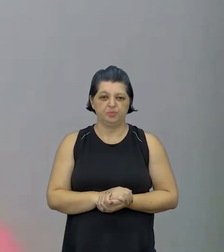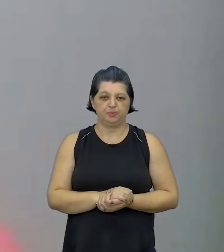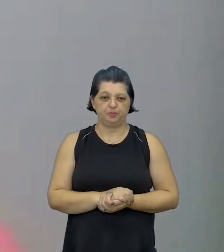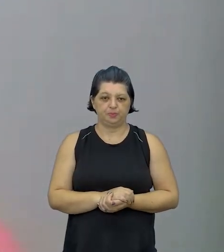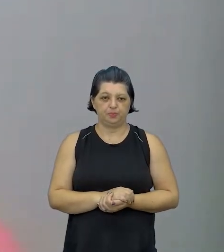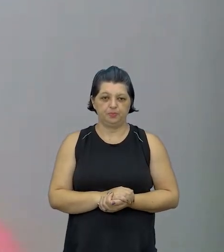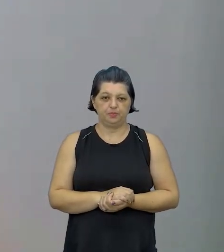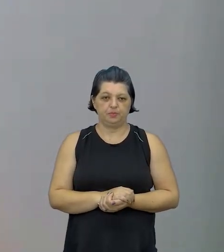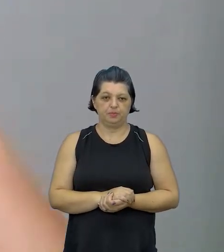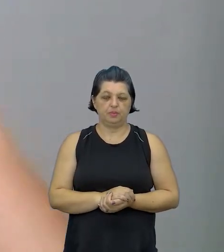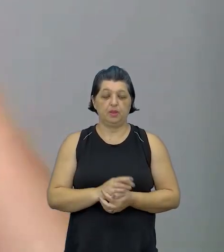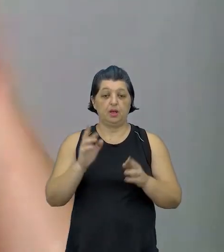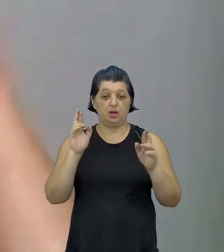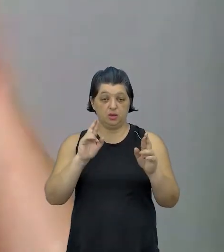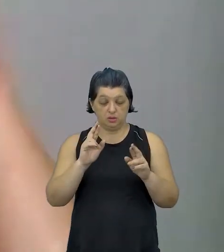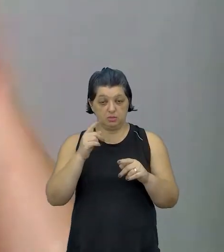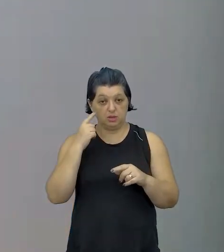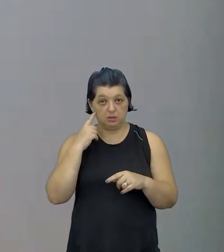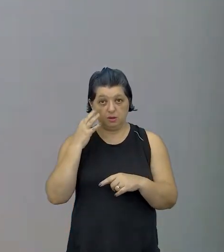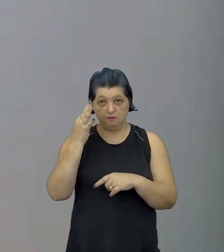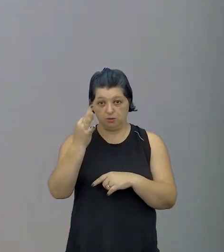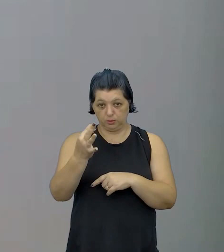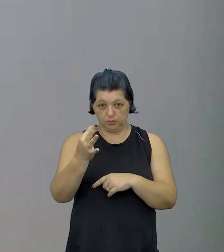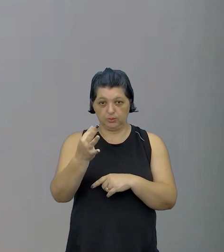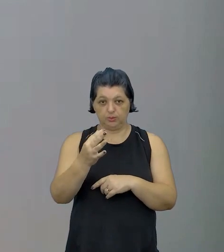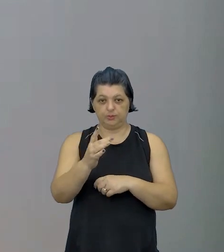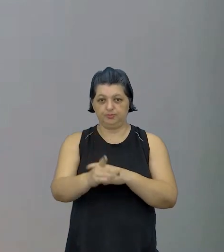e eu espero encontrar com vocês, então,